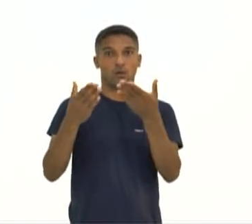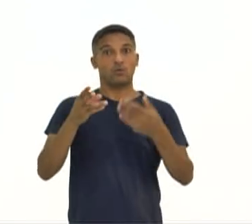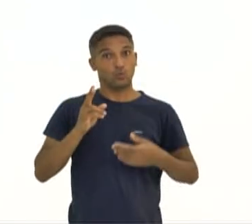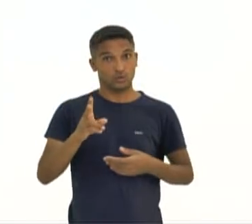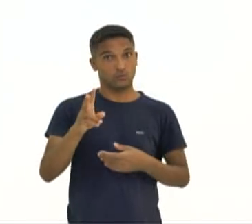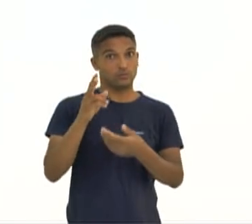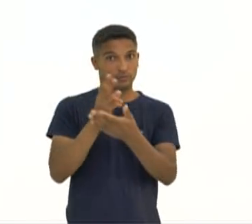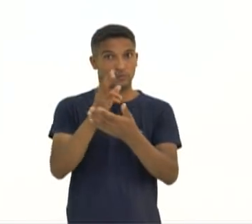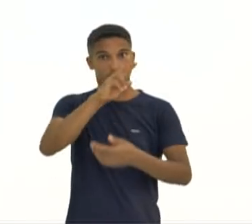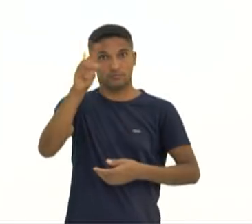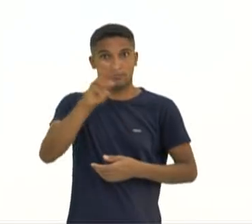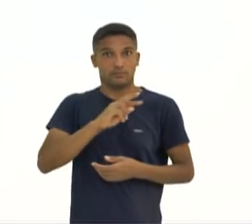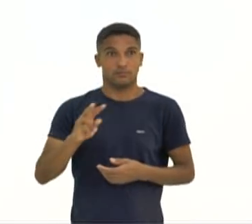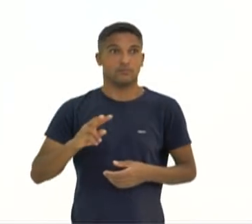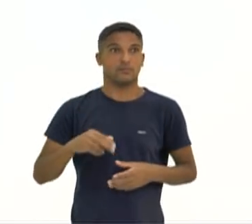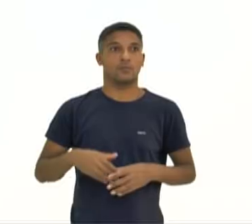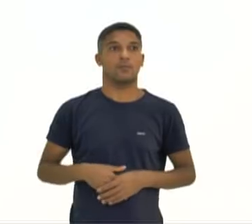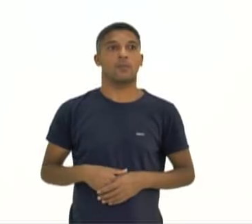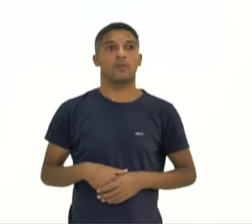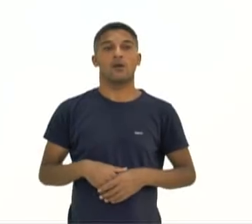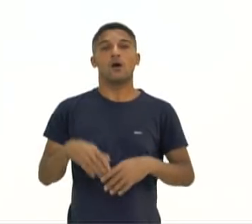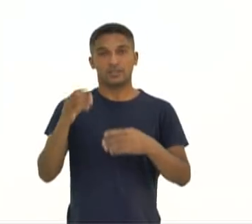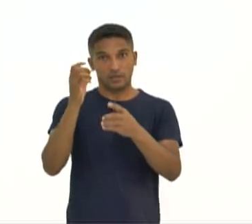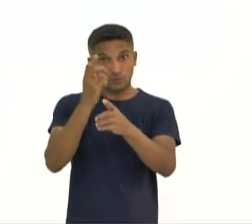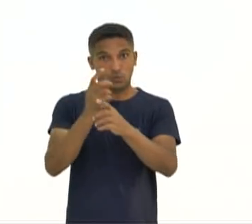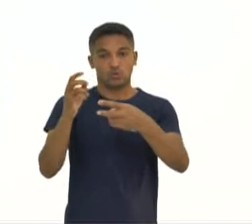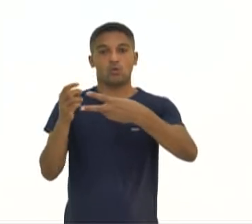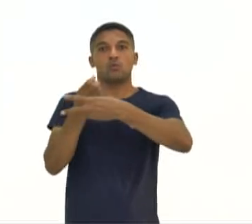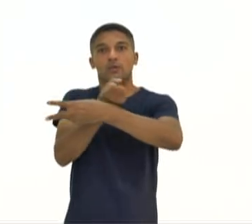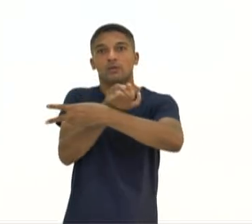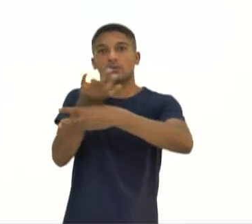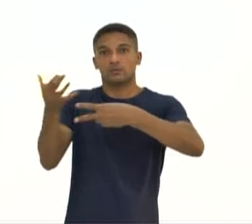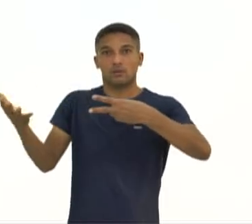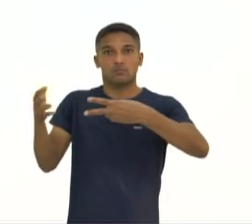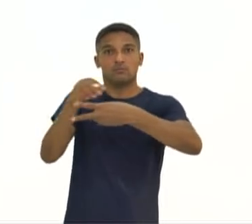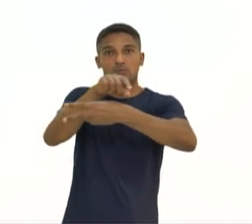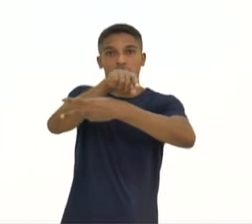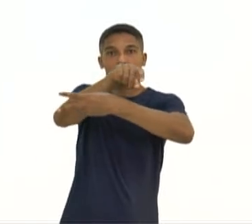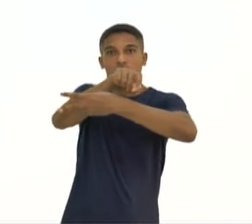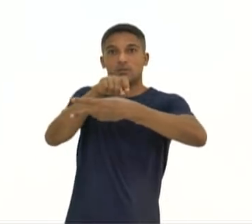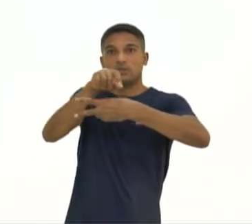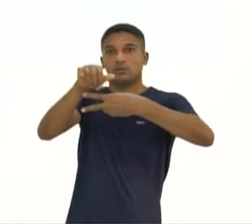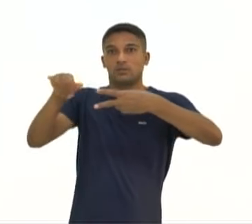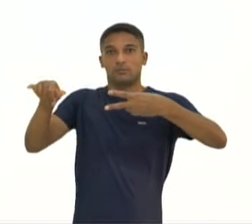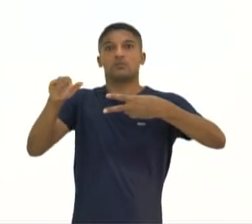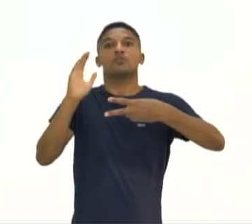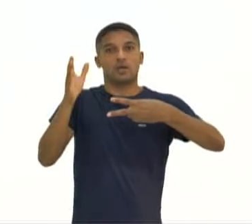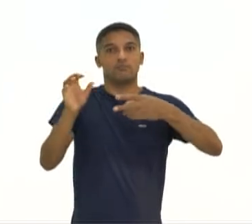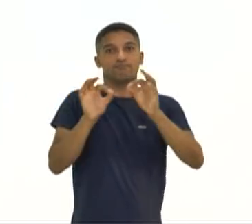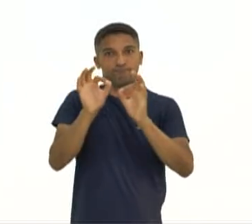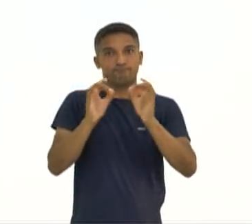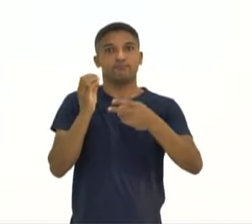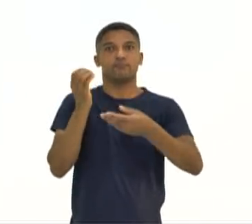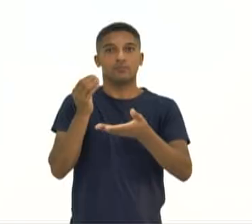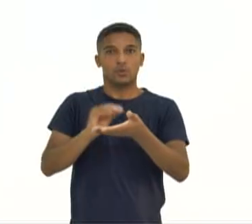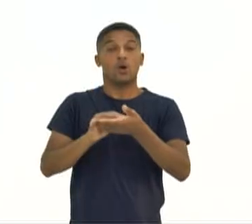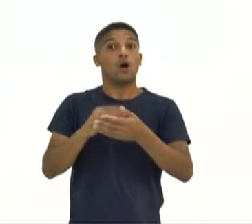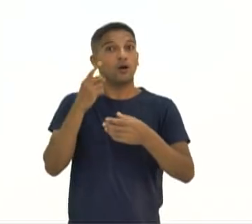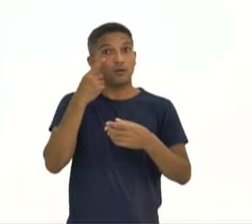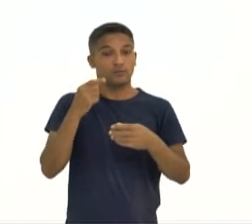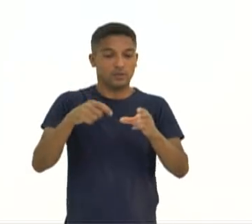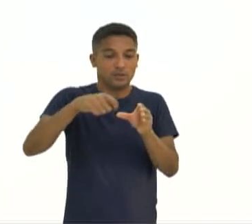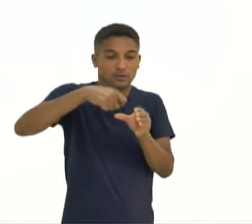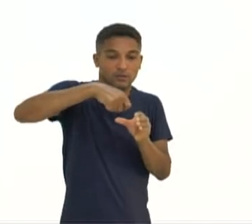aqui. Usando a equação encontrada, responda. Se o estojo custa